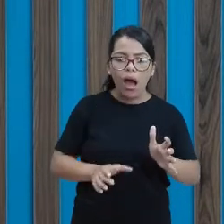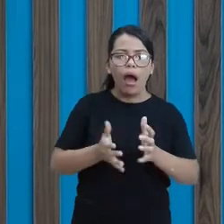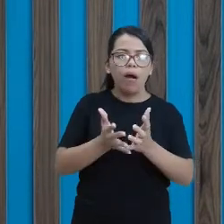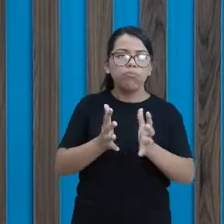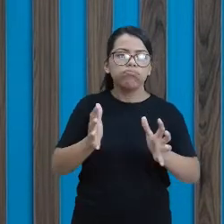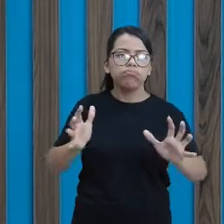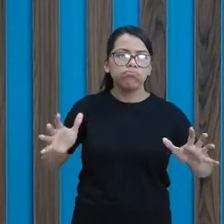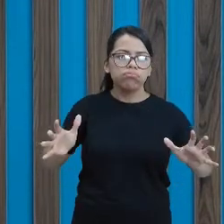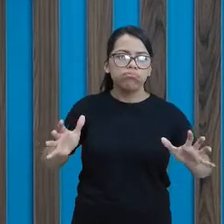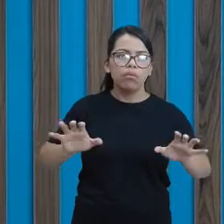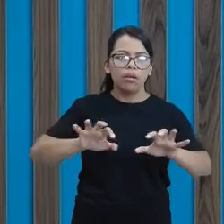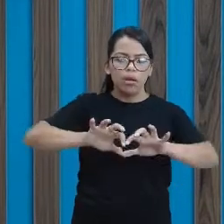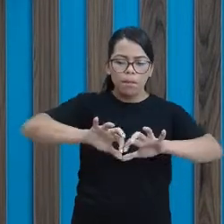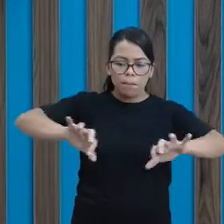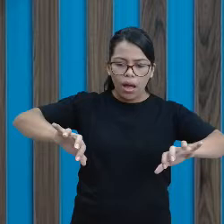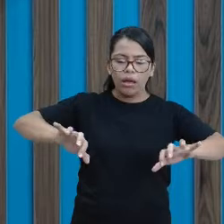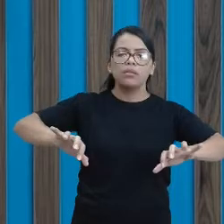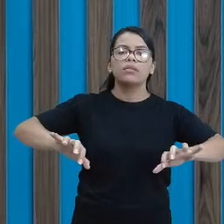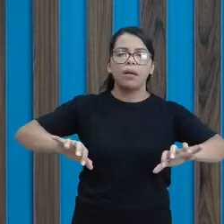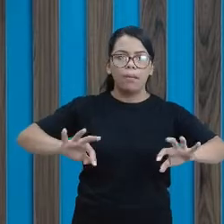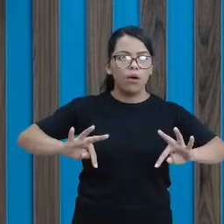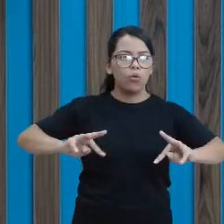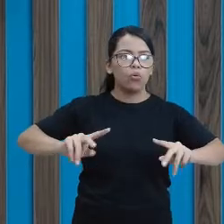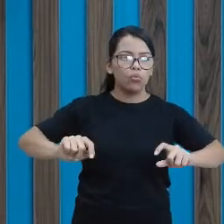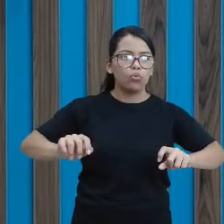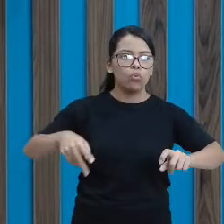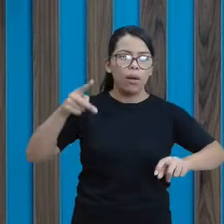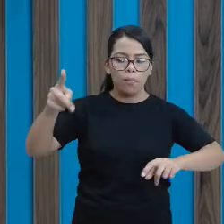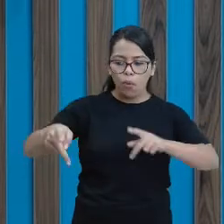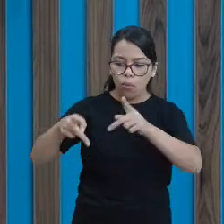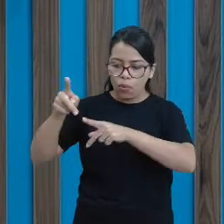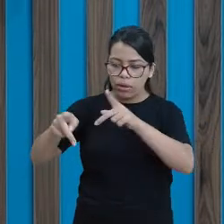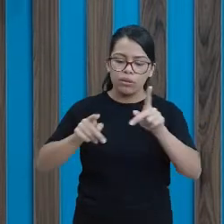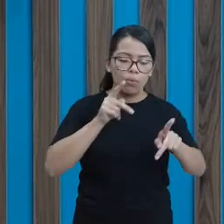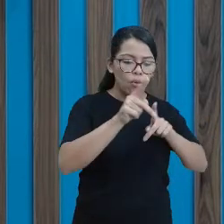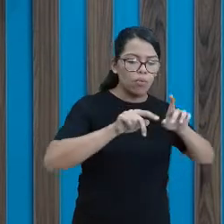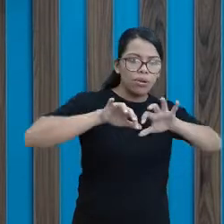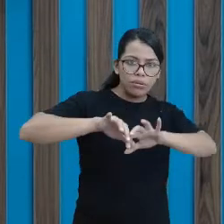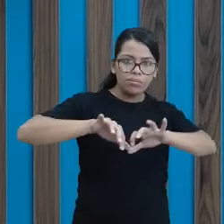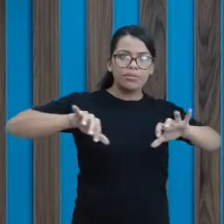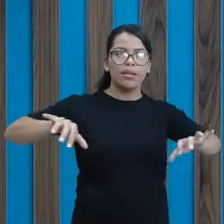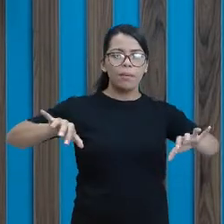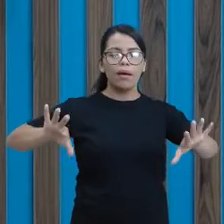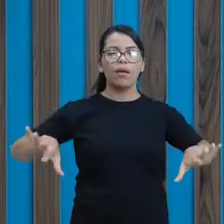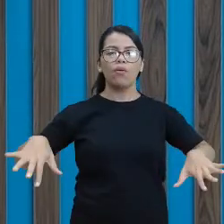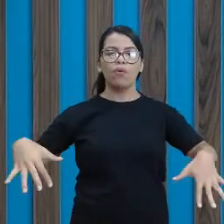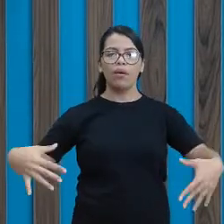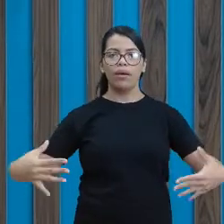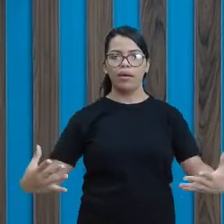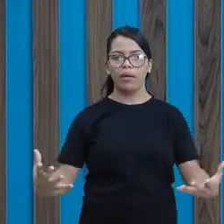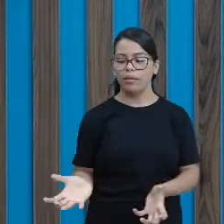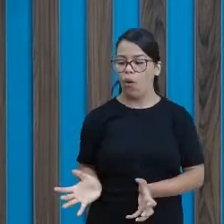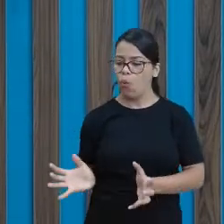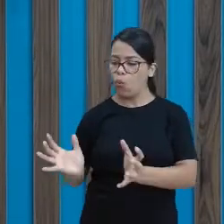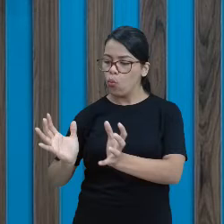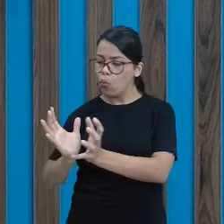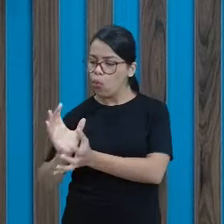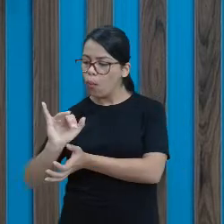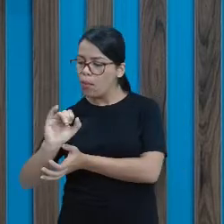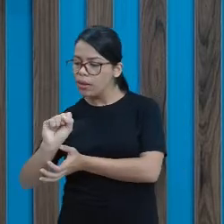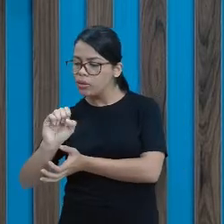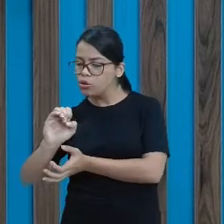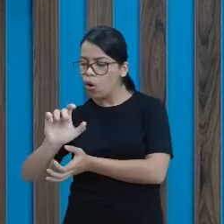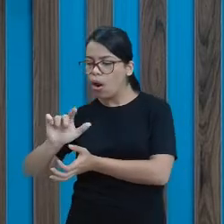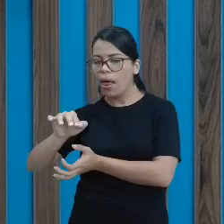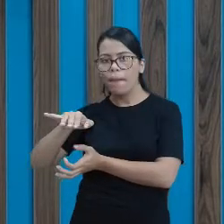aquela fenda e separou também aquela população, tá certo? Então, esse isolamento dessa população da